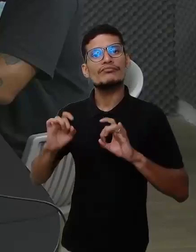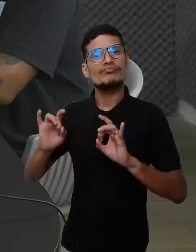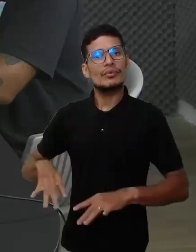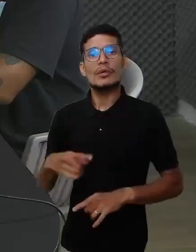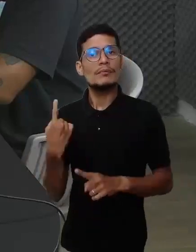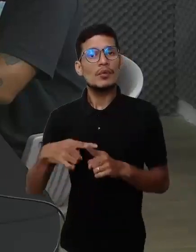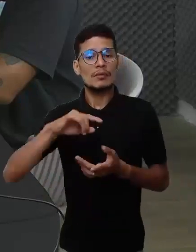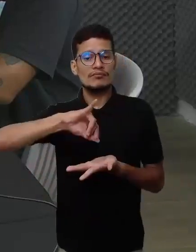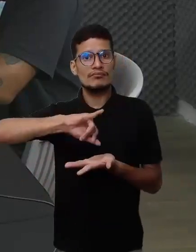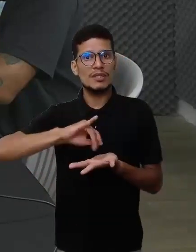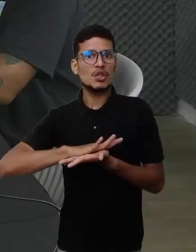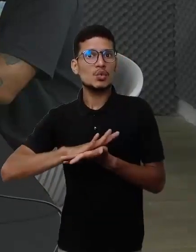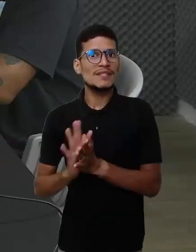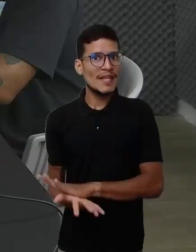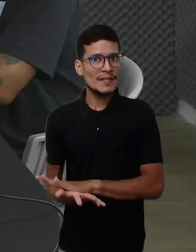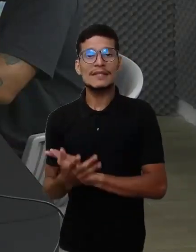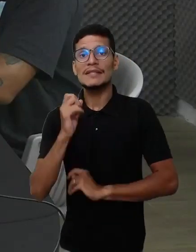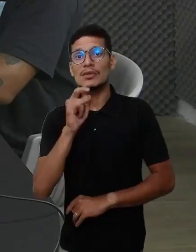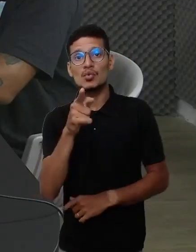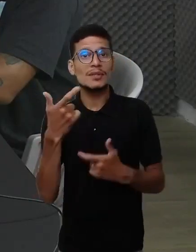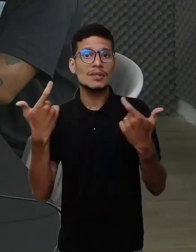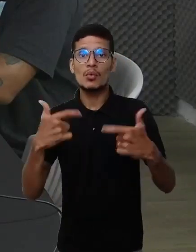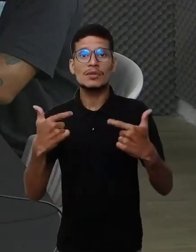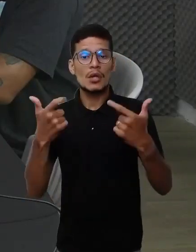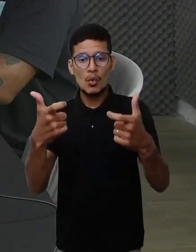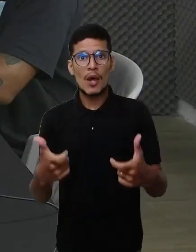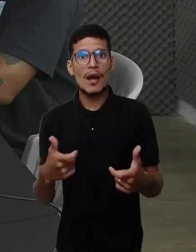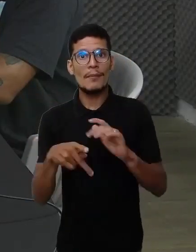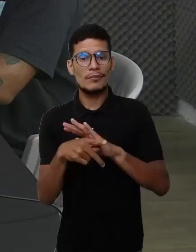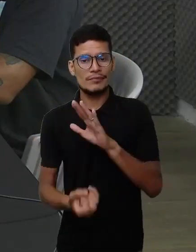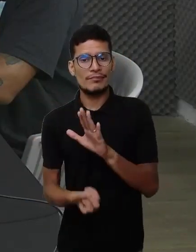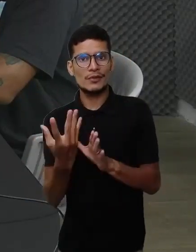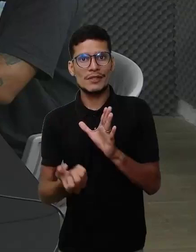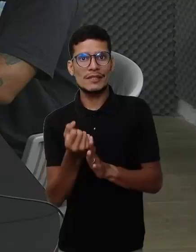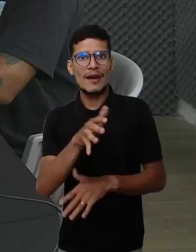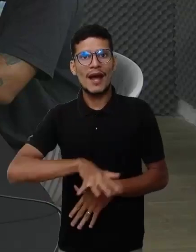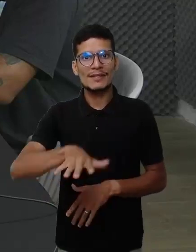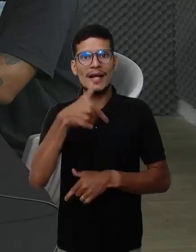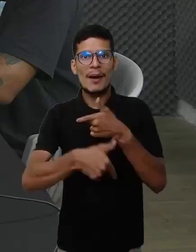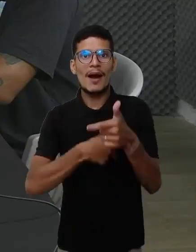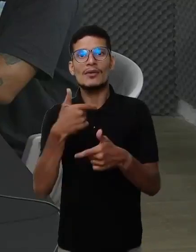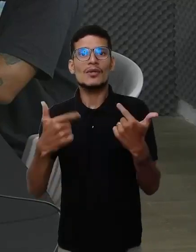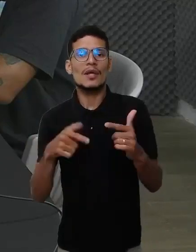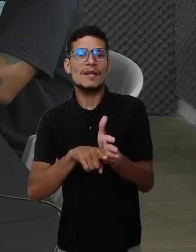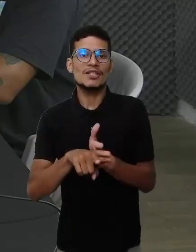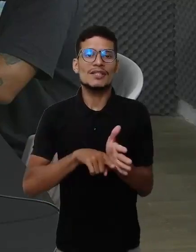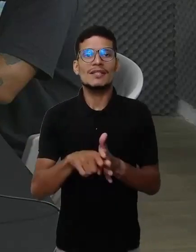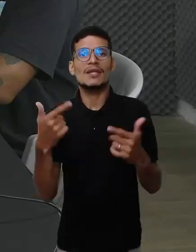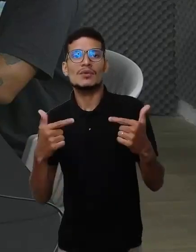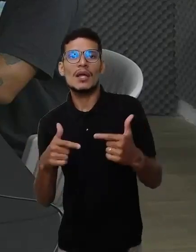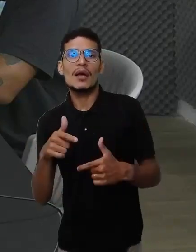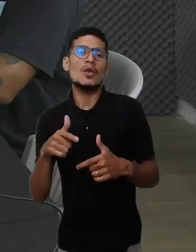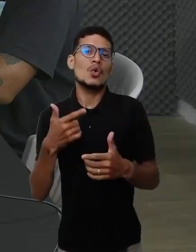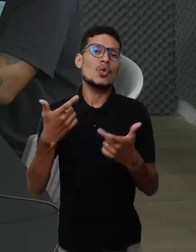capitalismo excludente, se você não tem lugar na cadeia produtiva, se você não tem lugar no ambiente de trabalho, se você não tem lugar na pesquisa, se você não tem lugar no ambiente